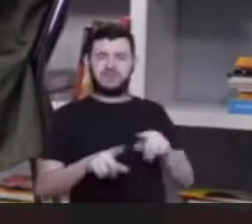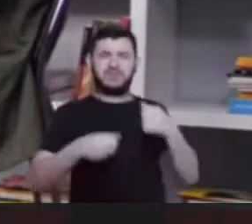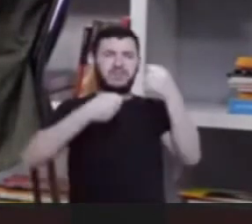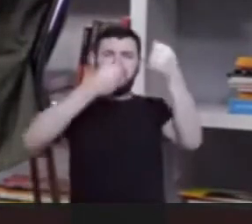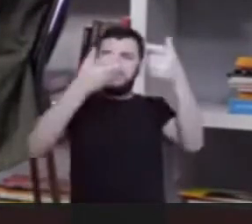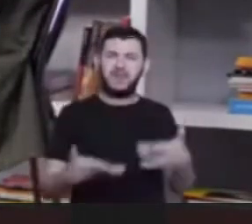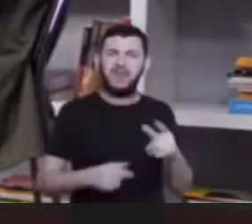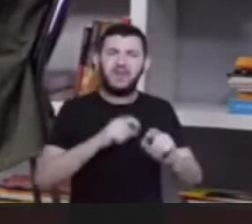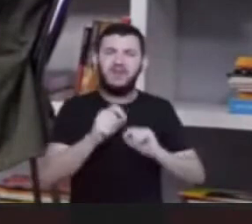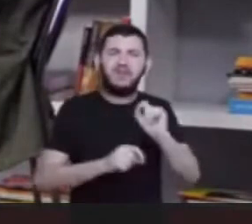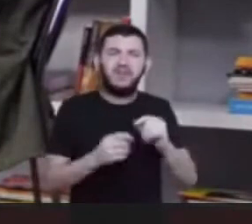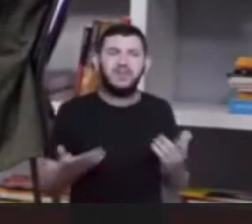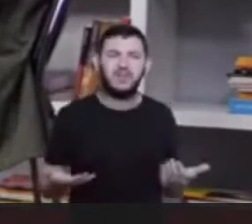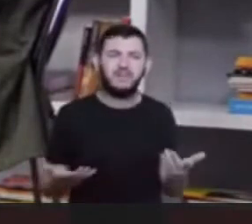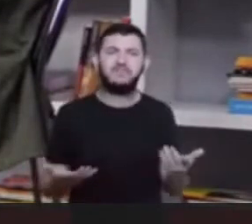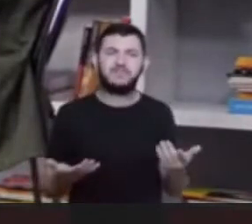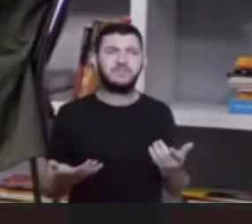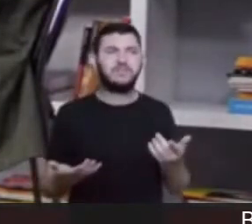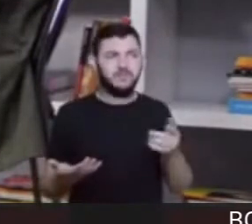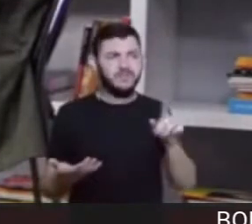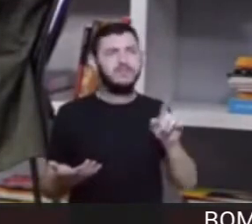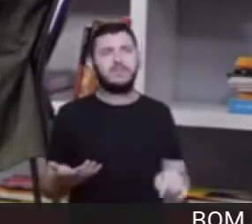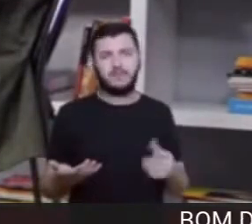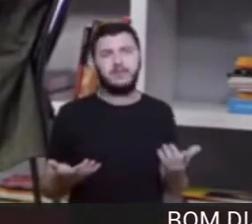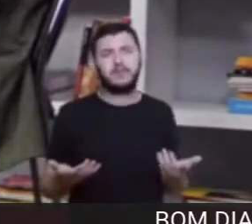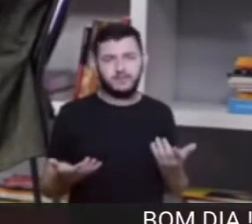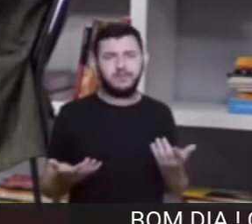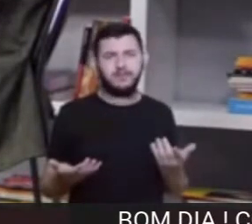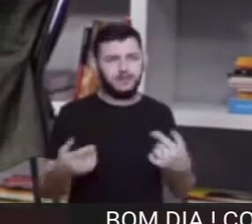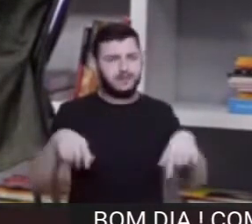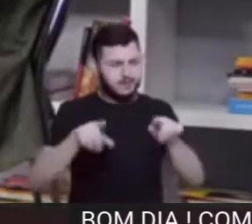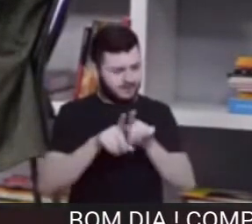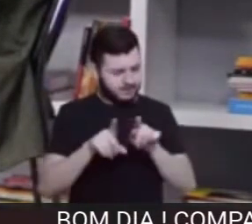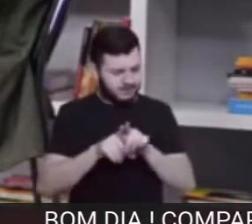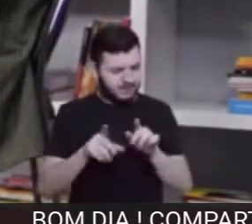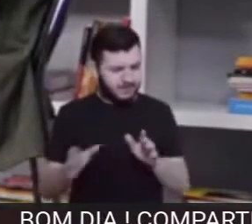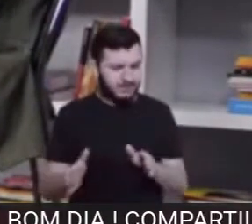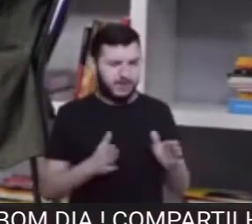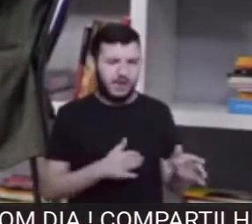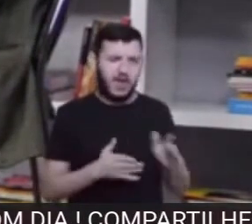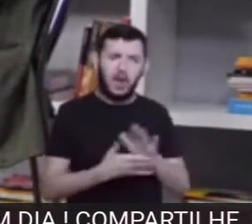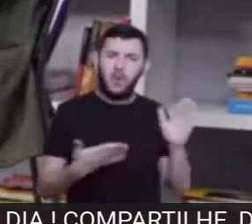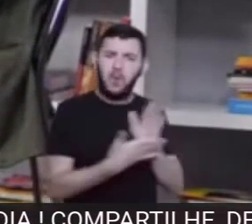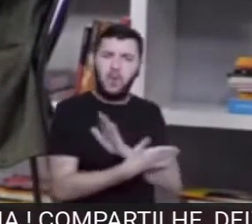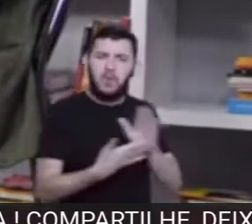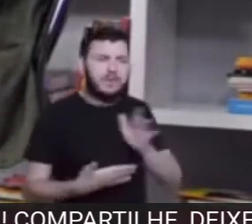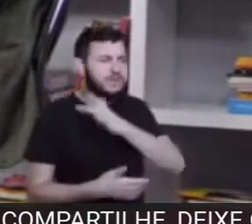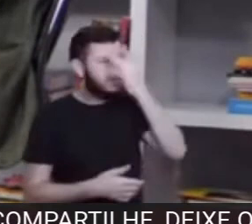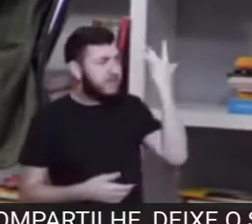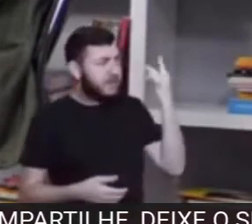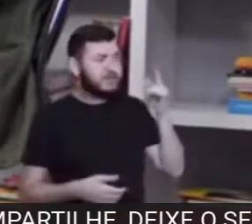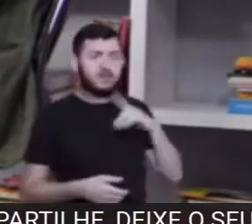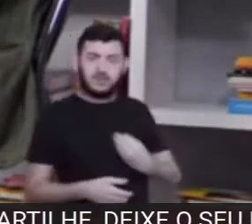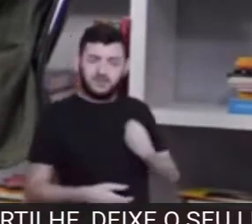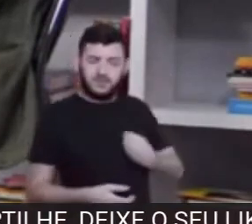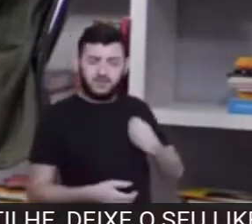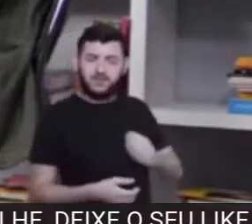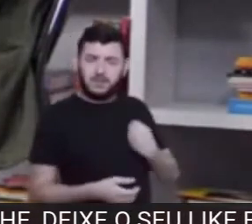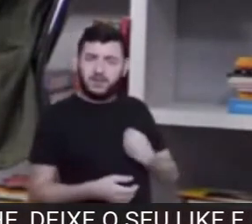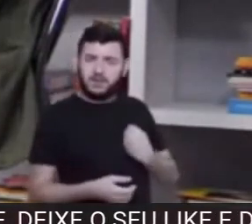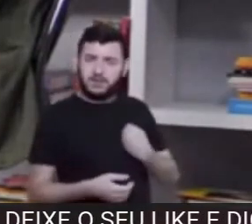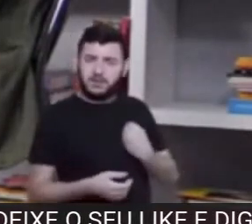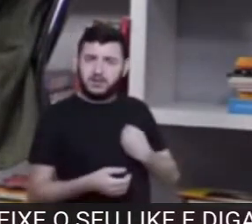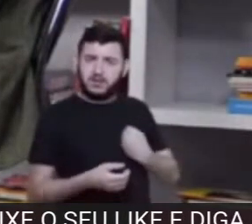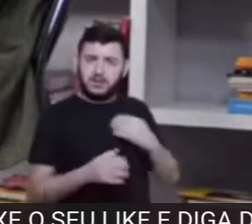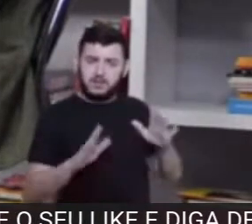efetivamente é uma espécie... Tem determinadas pessoas que foram na CPI e é um processo de